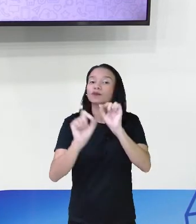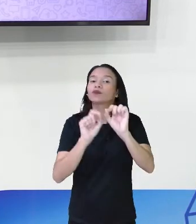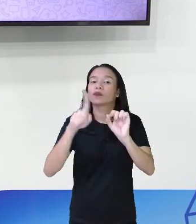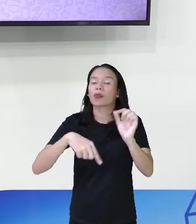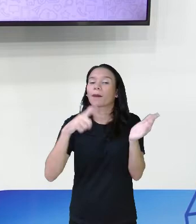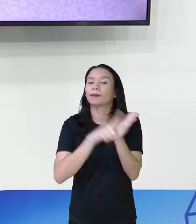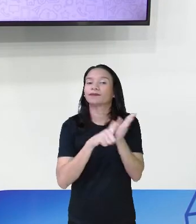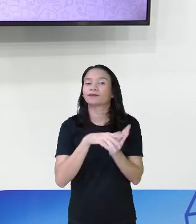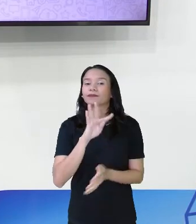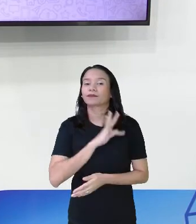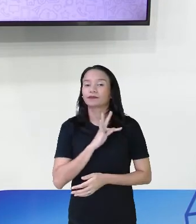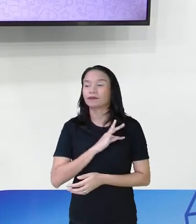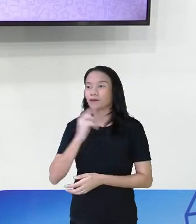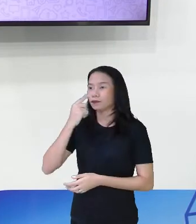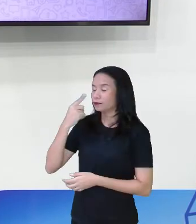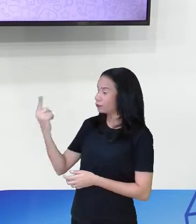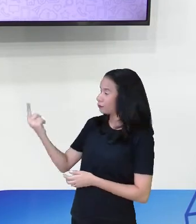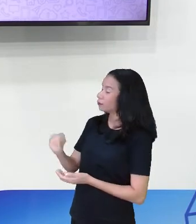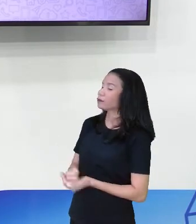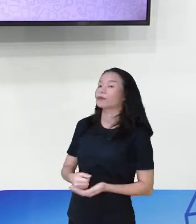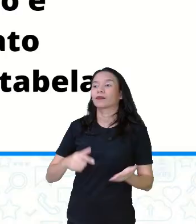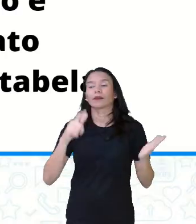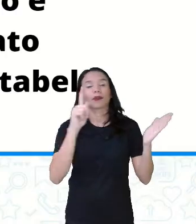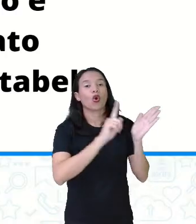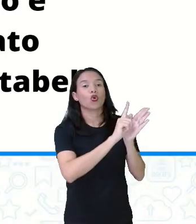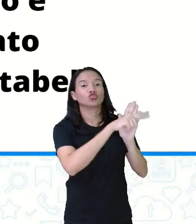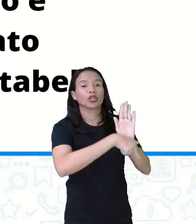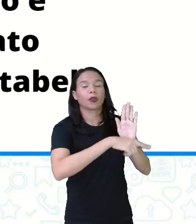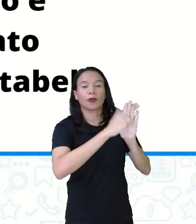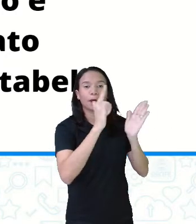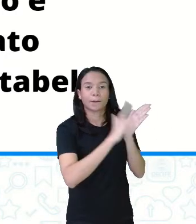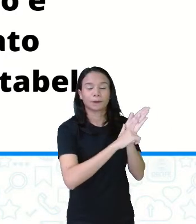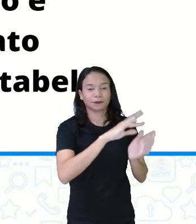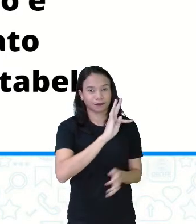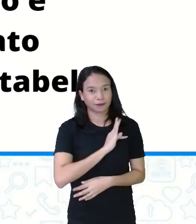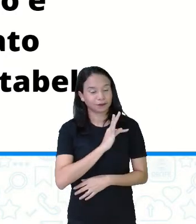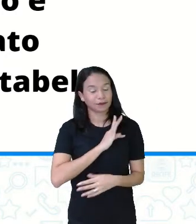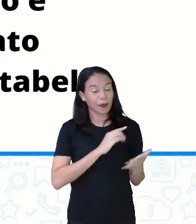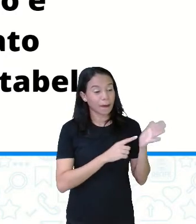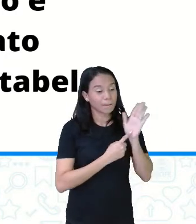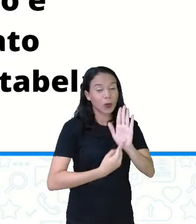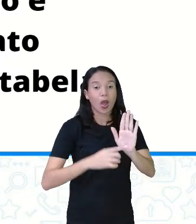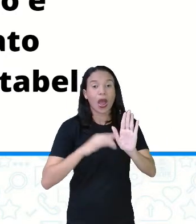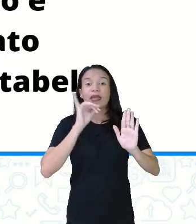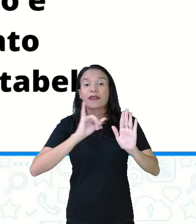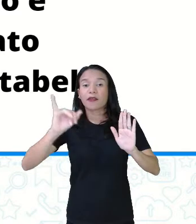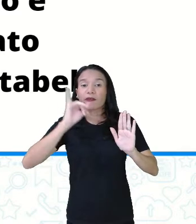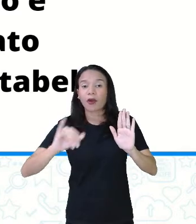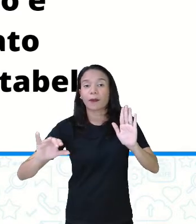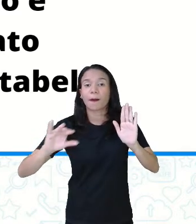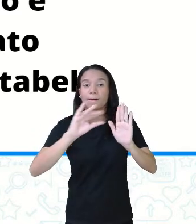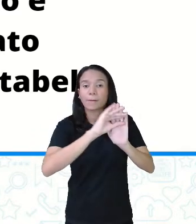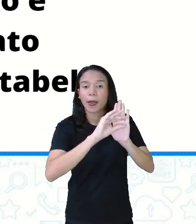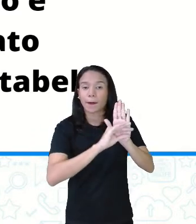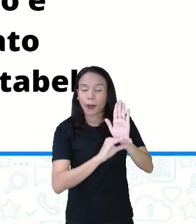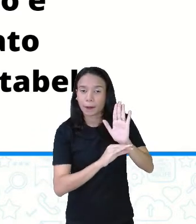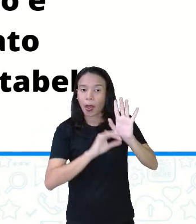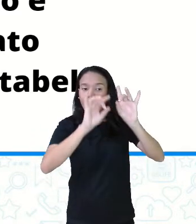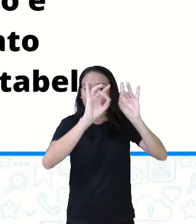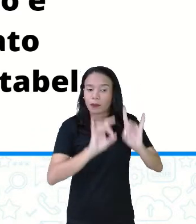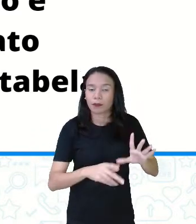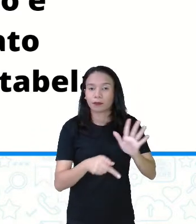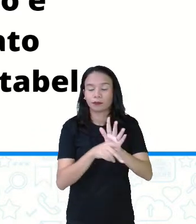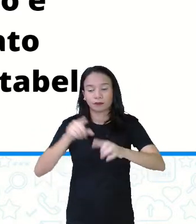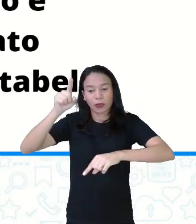uma ficha técnica. A ficha técnica, o gênero ficha técnica, apresenta informações específicas de